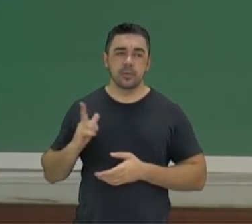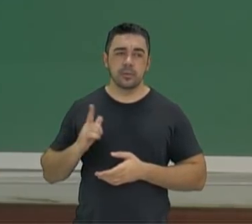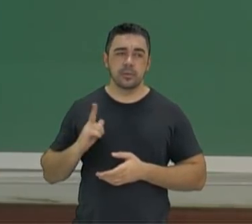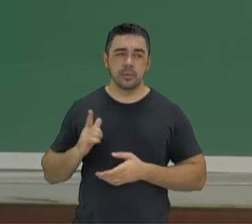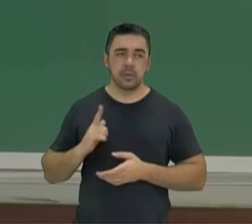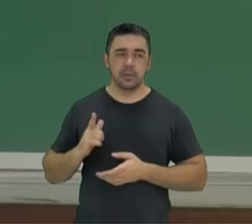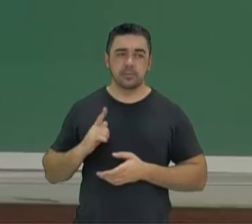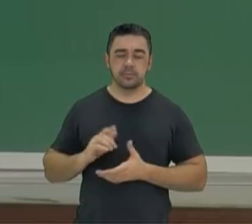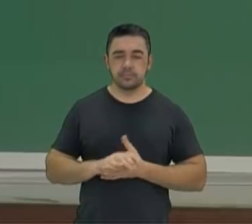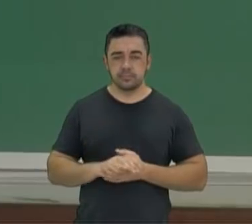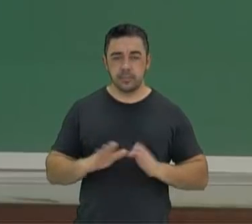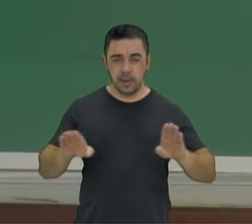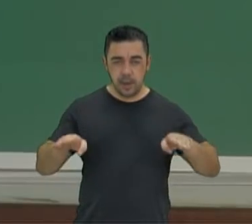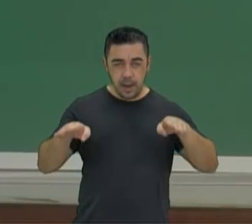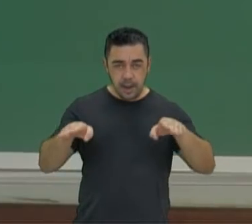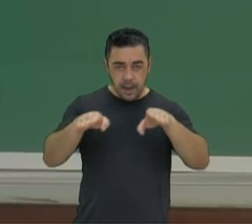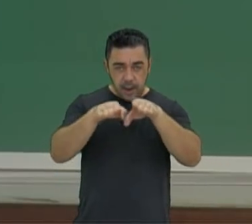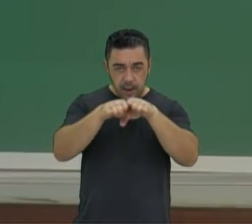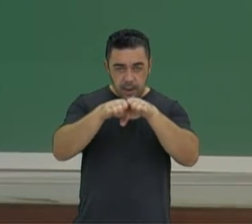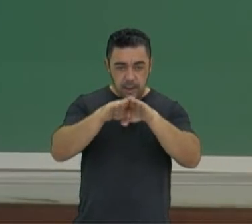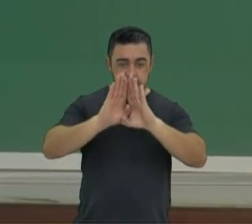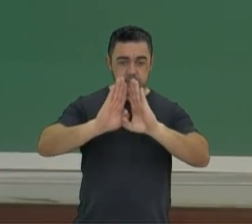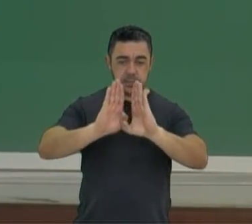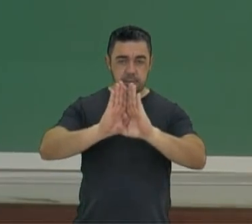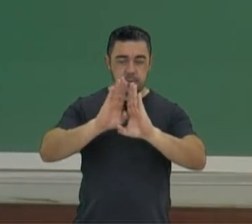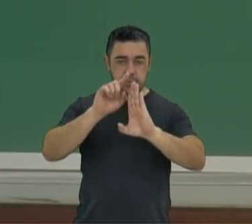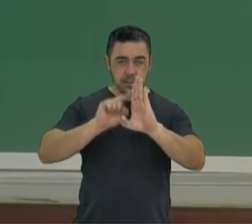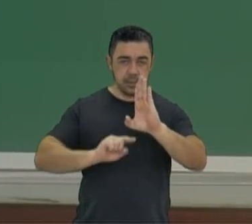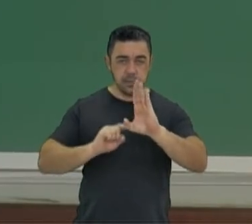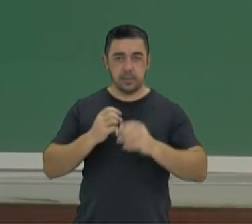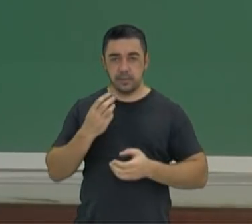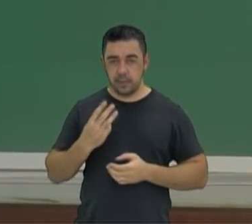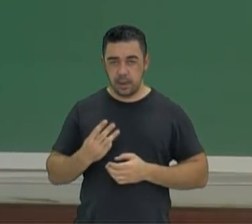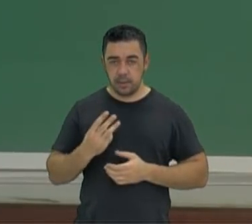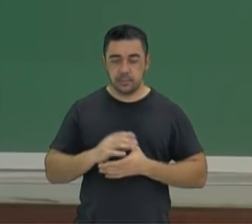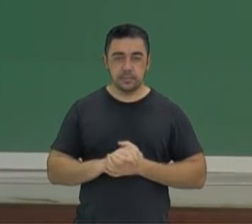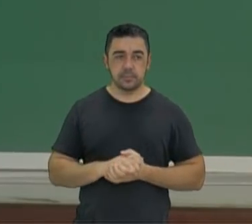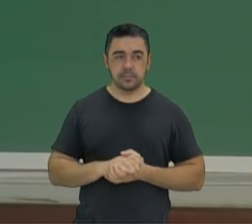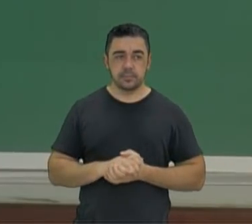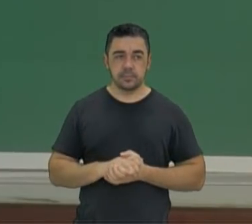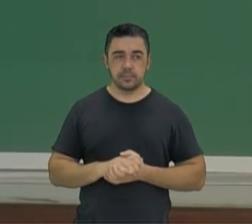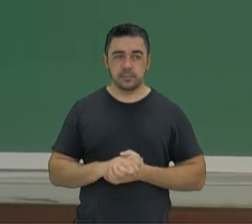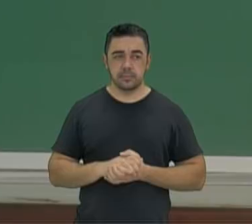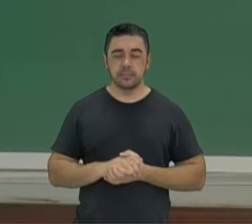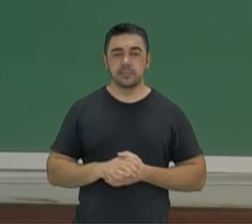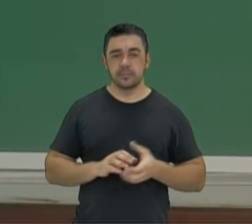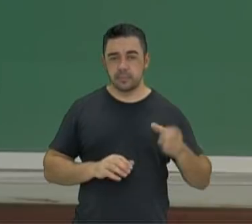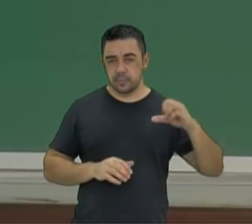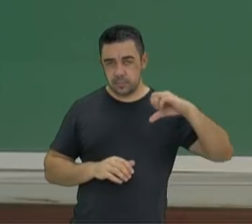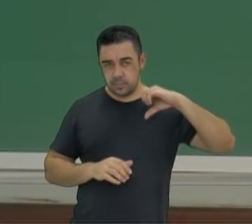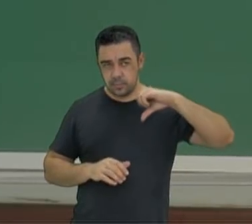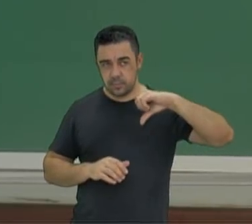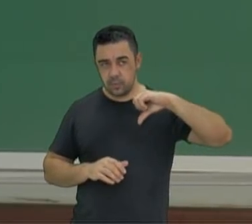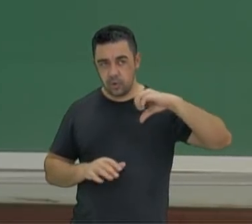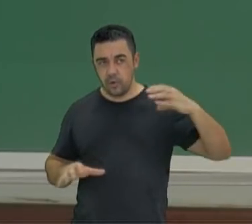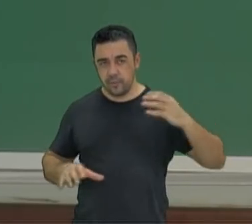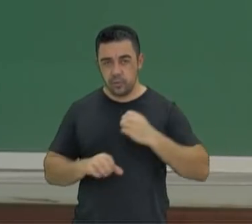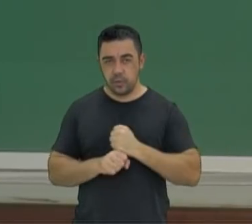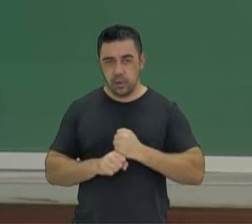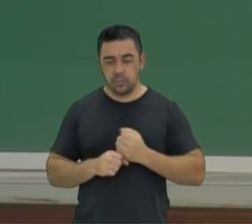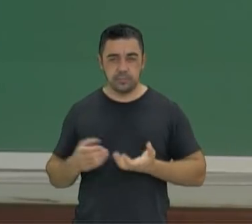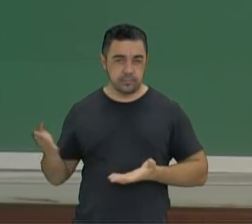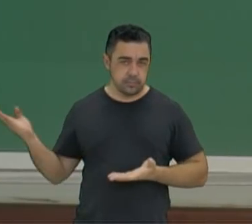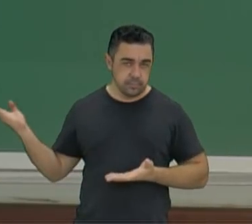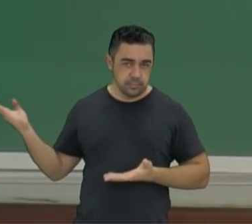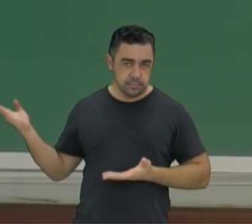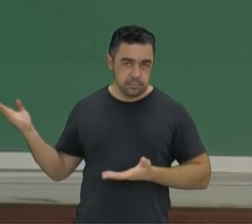1, 2, 3, arestas laterais. E na base? 3 com 3, então eu vou ter 9.